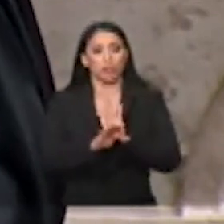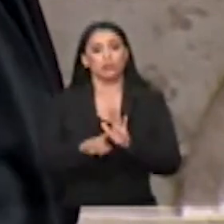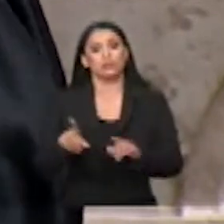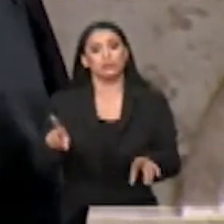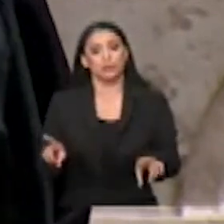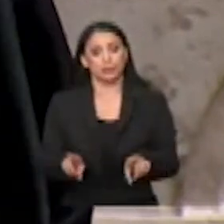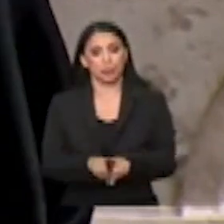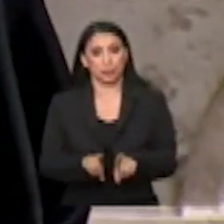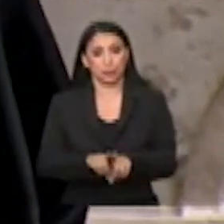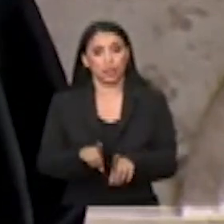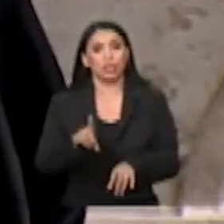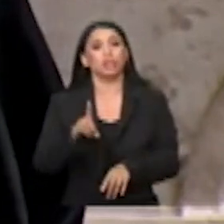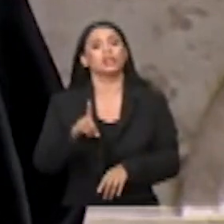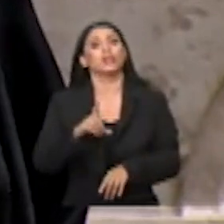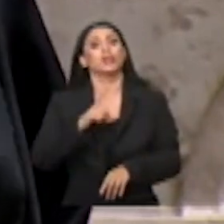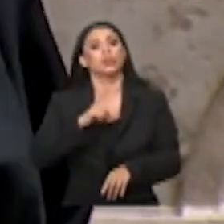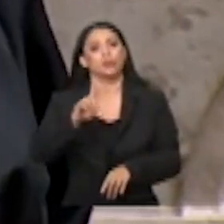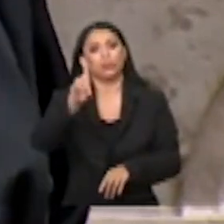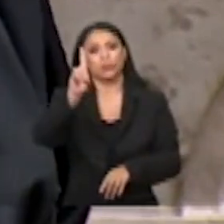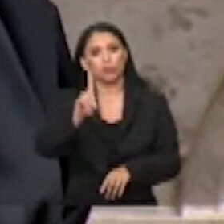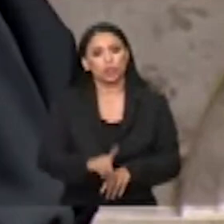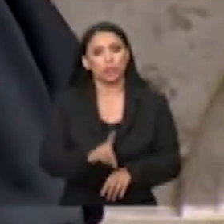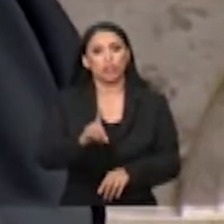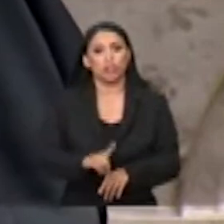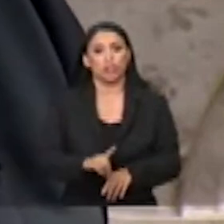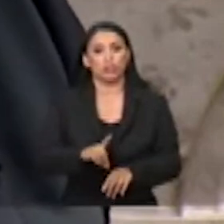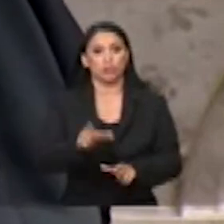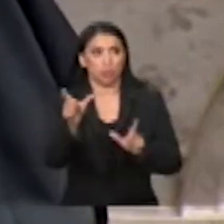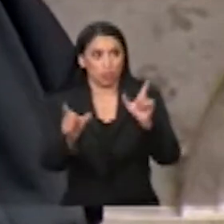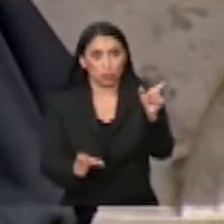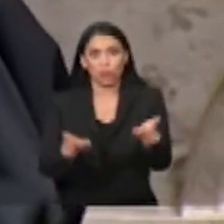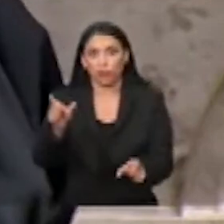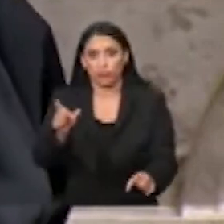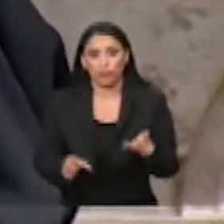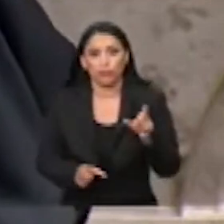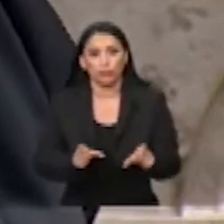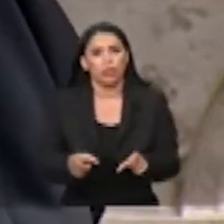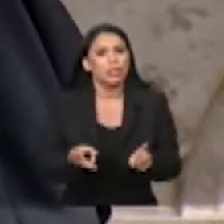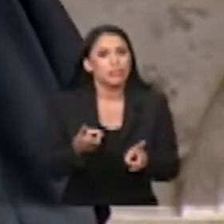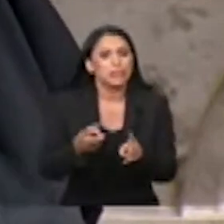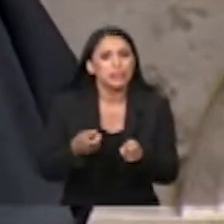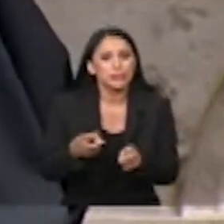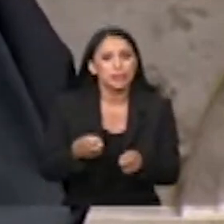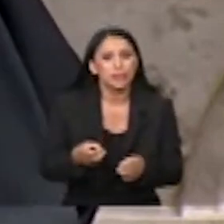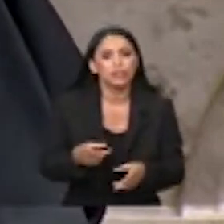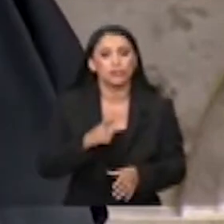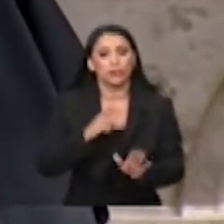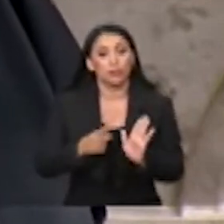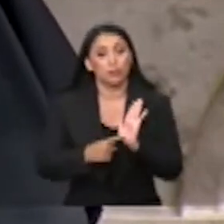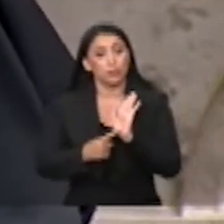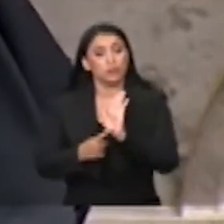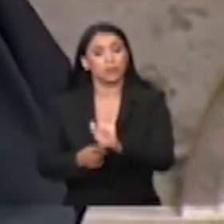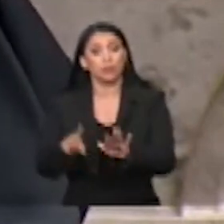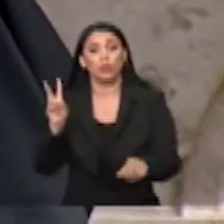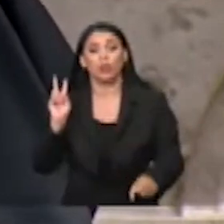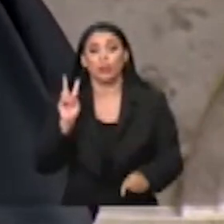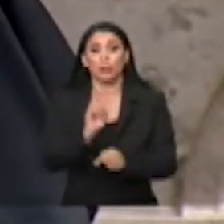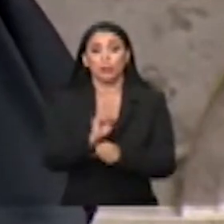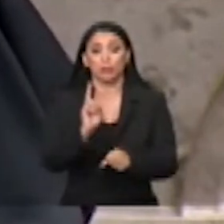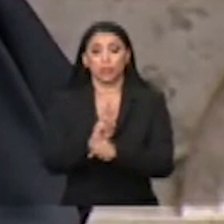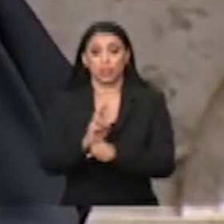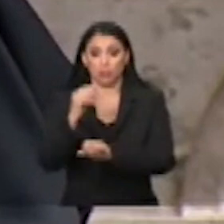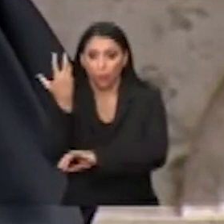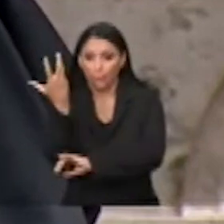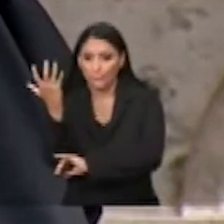também os direitos transindividuais, nos quais se vê, de modo destacado, a proteção ao